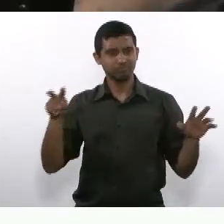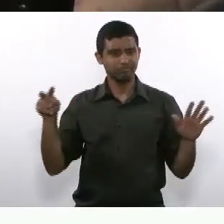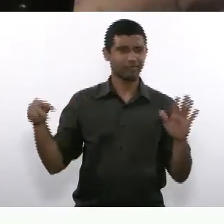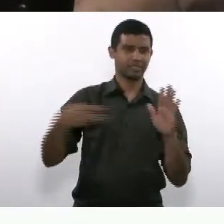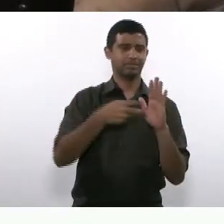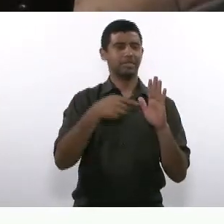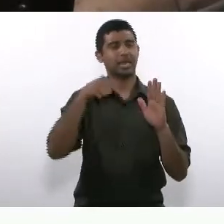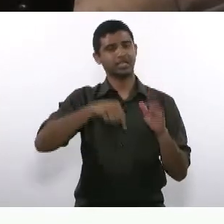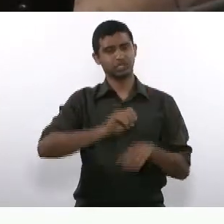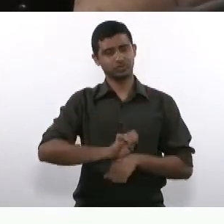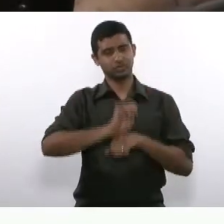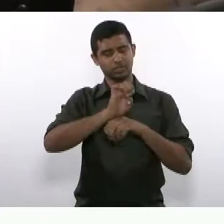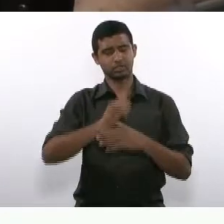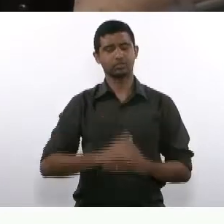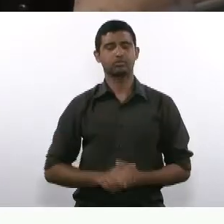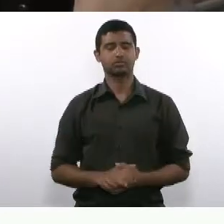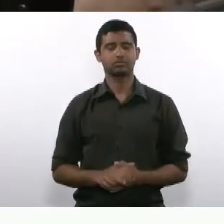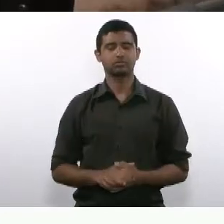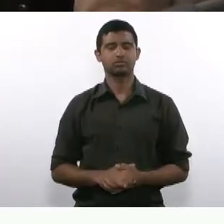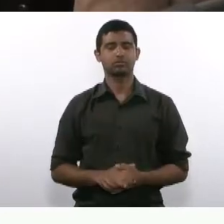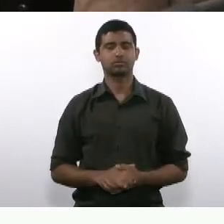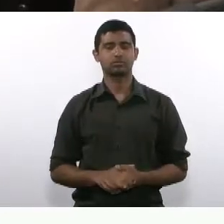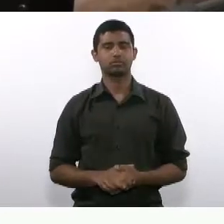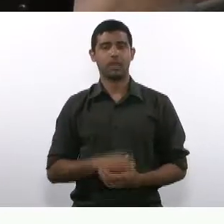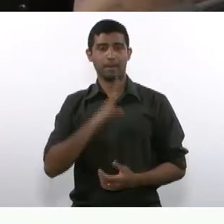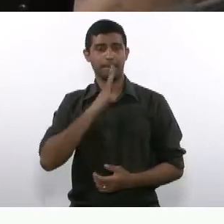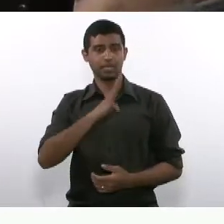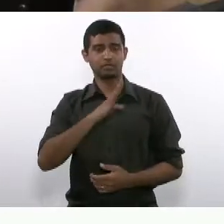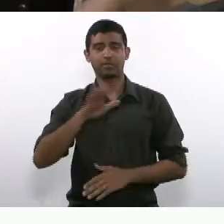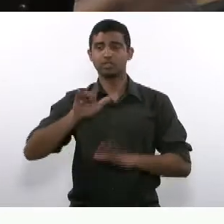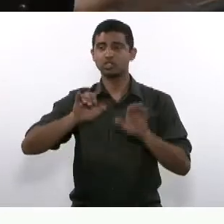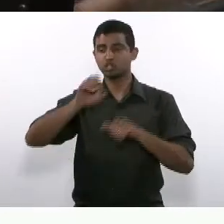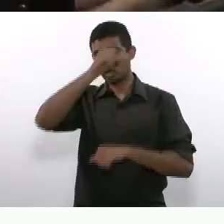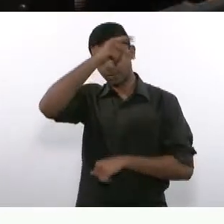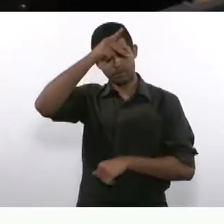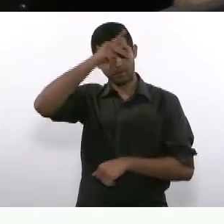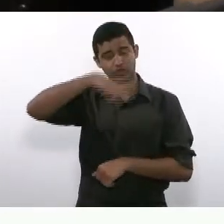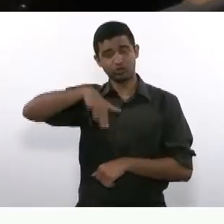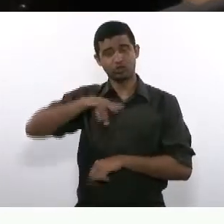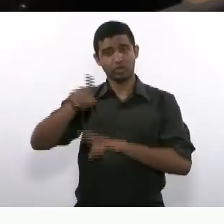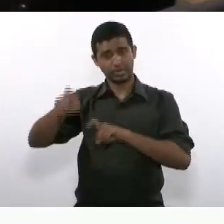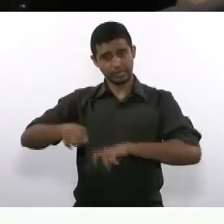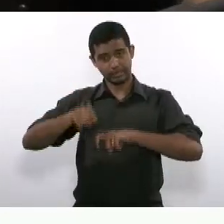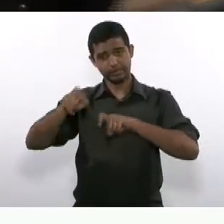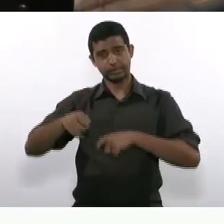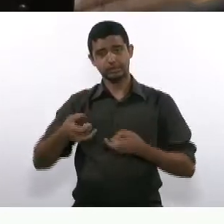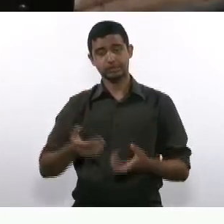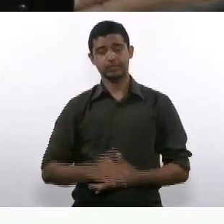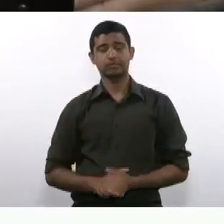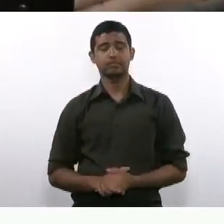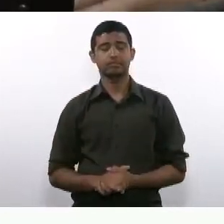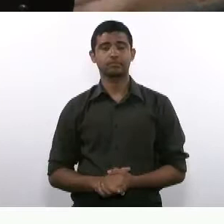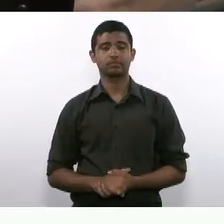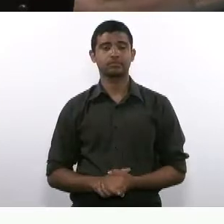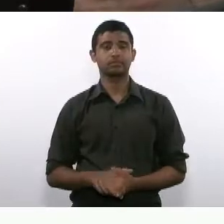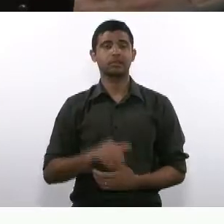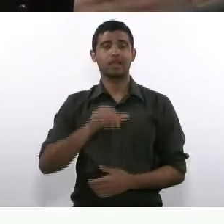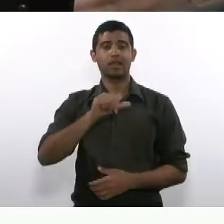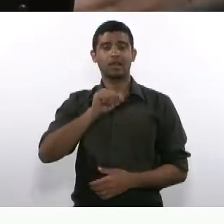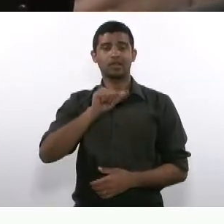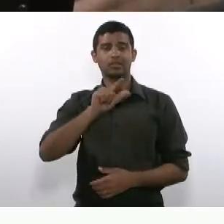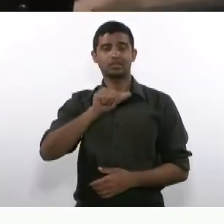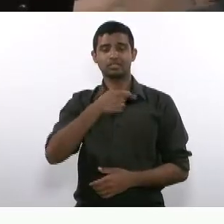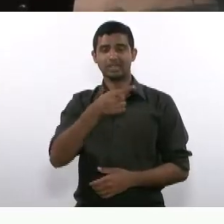inteiro, especialmente quando a gente leva as prefeituras do interior, as secretarias de turismo do interior. O Salão de Turismo é um evento